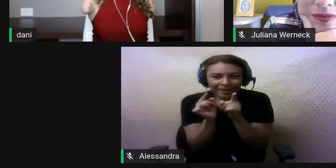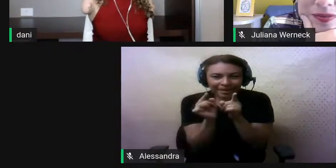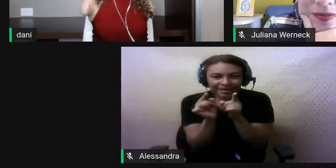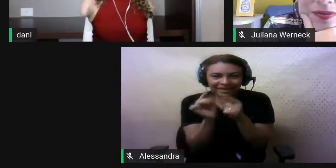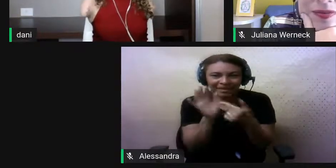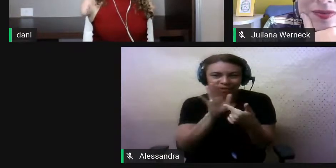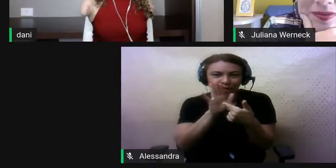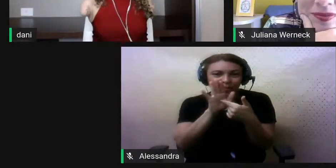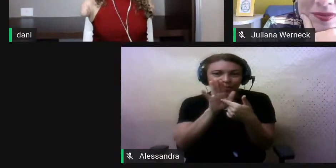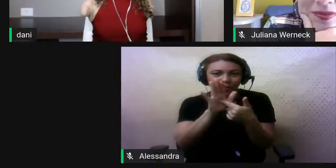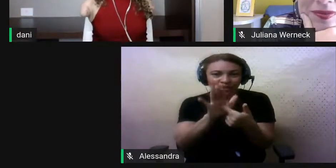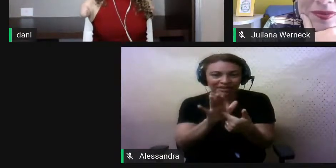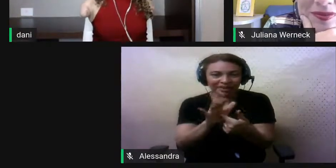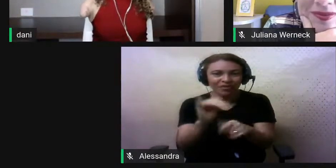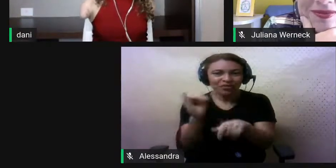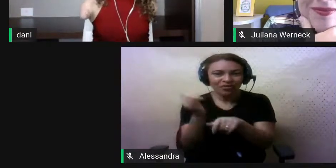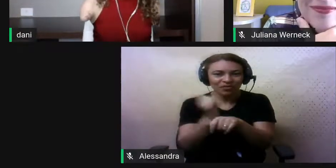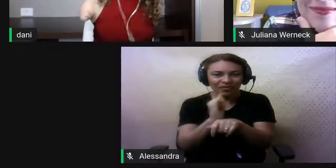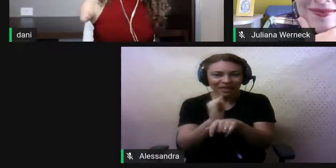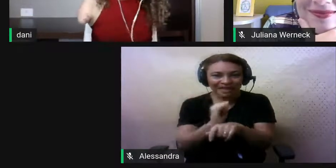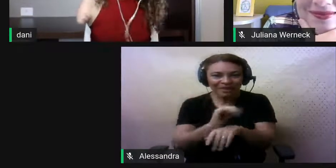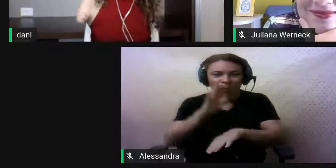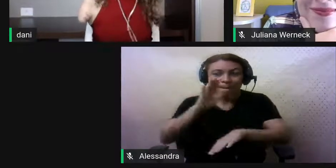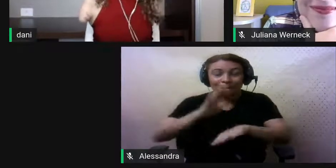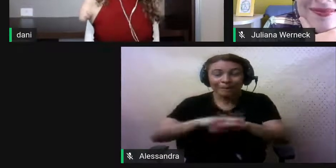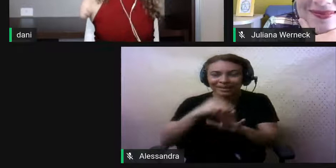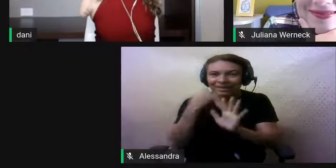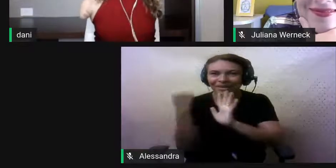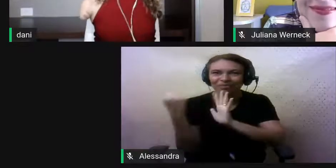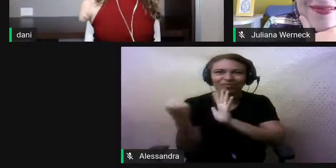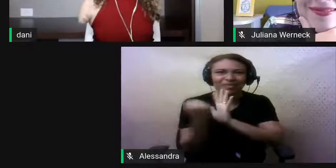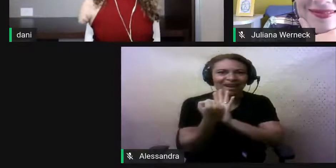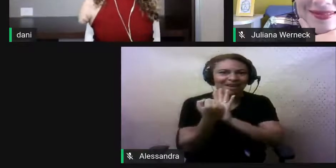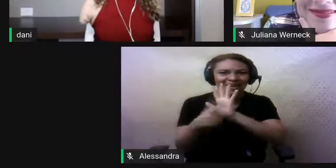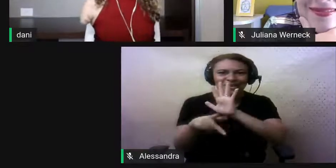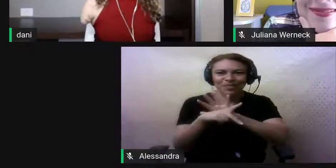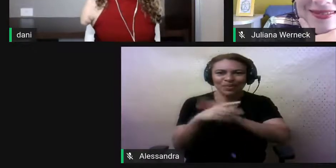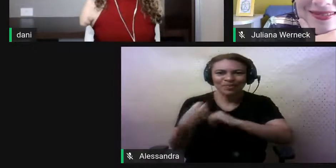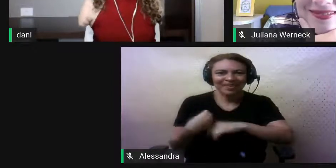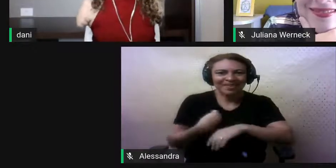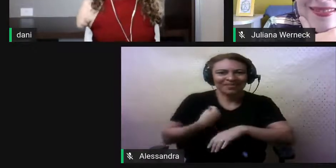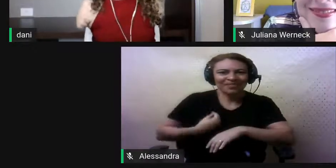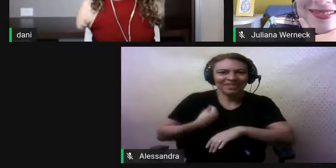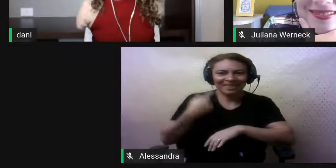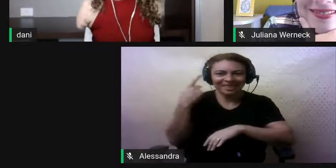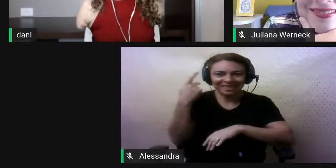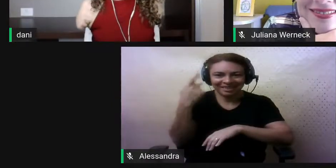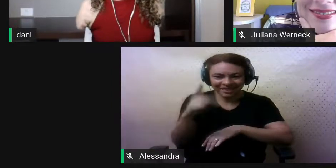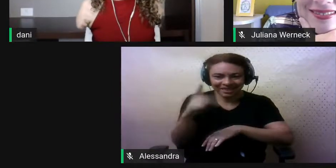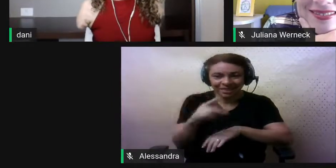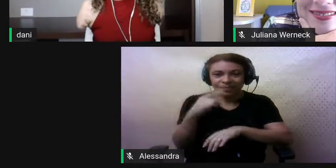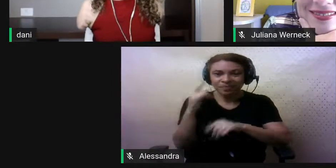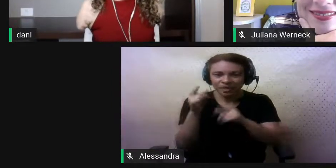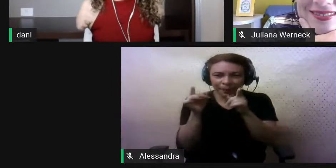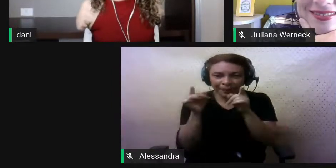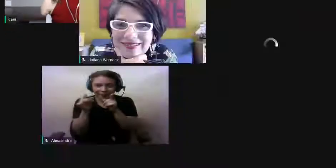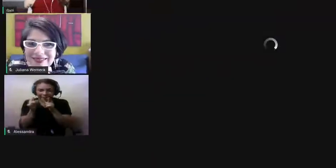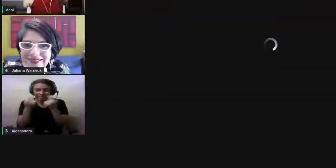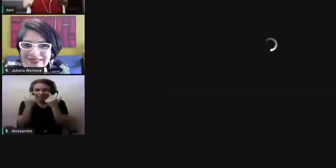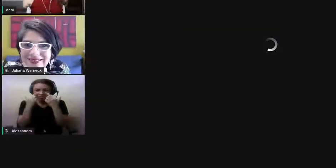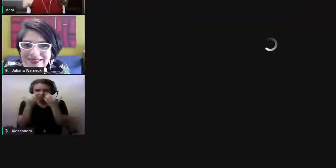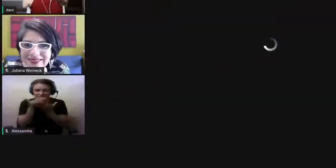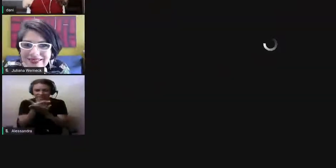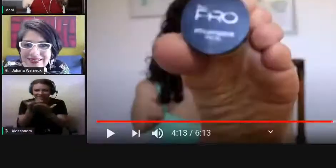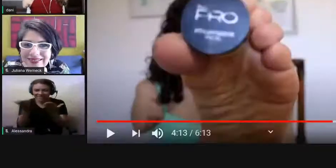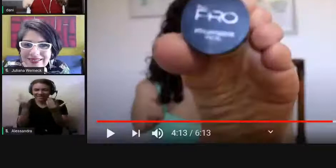mim, um trechinho dos vídeos, de um dos vídeos mais marcantes meus, que a Ju até comentou no início. Eu trouxe um trechinho dele para vocês verem. Vou